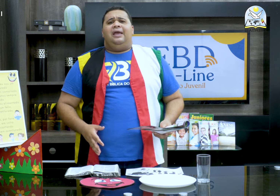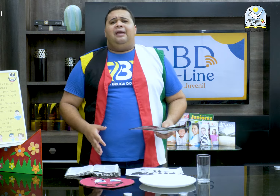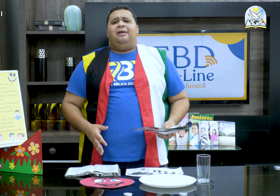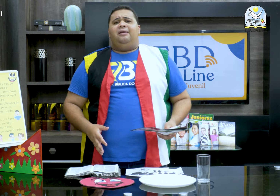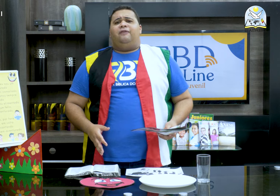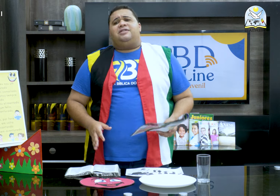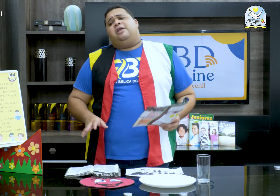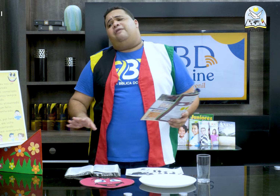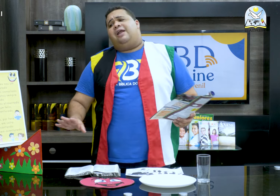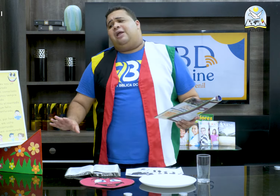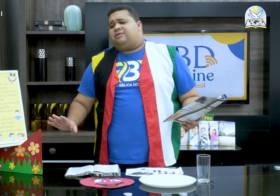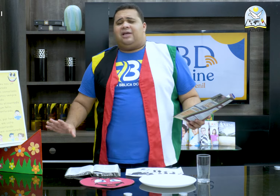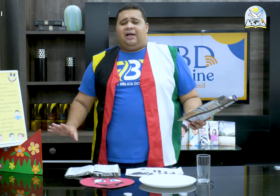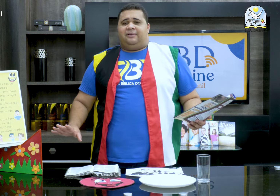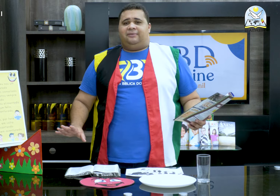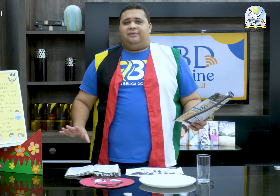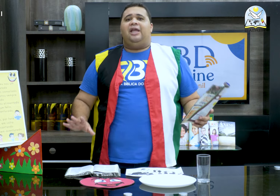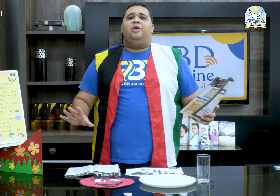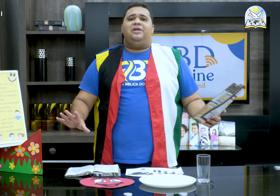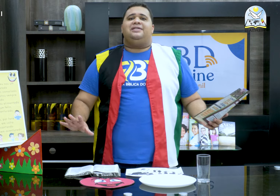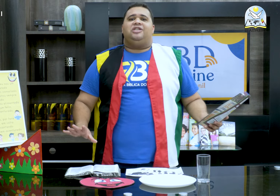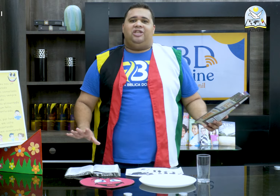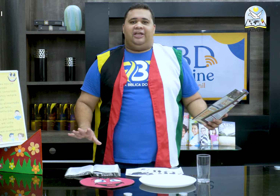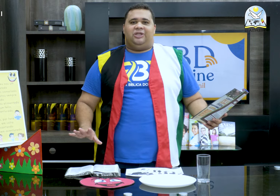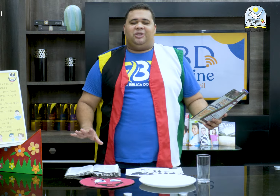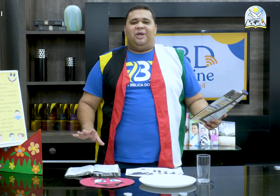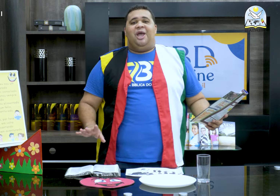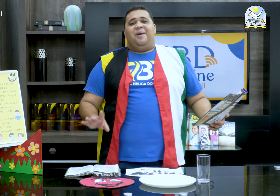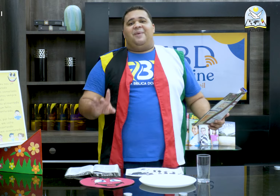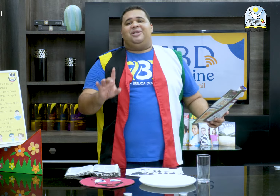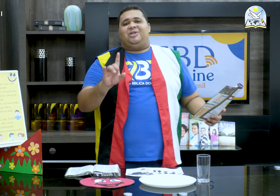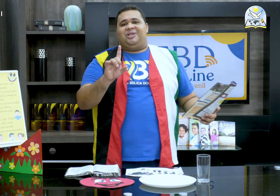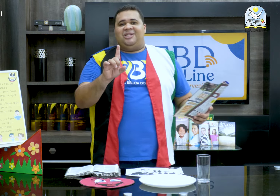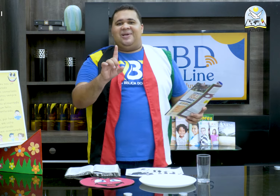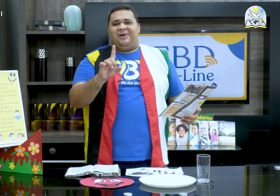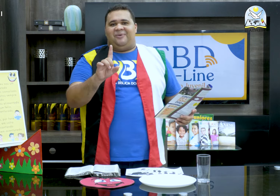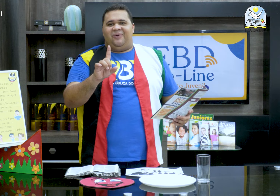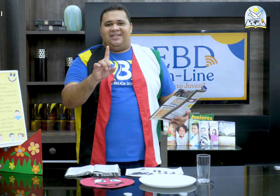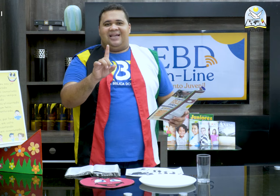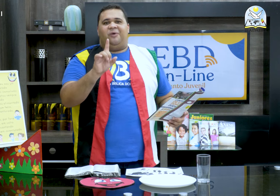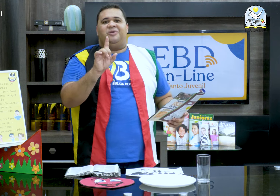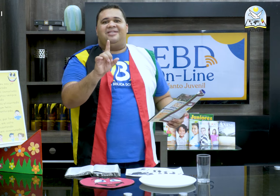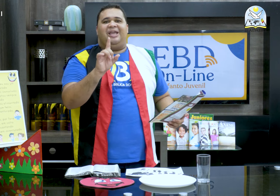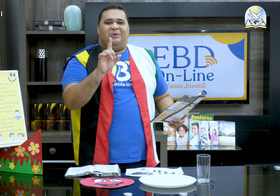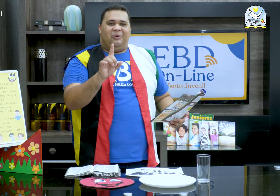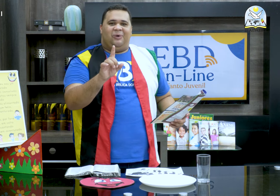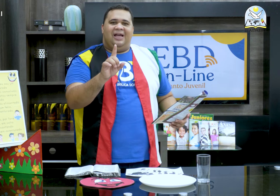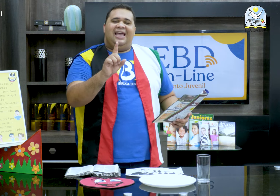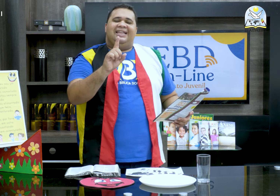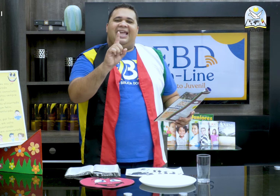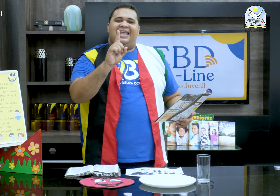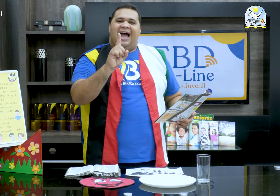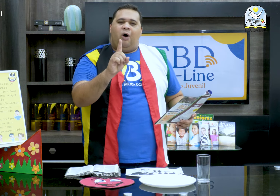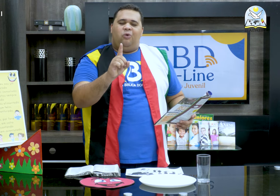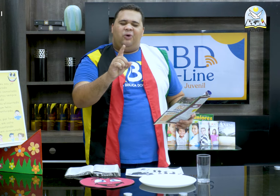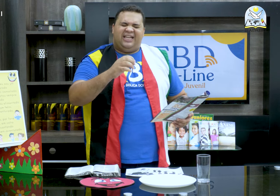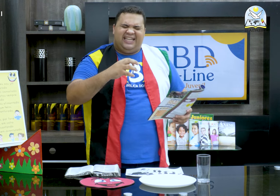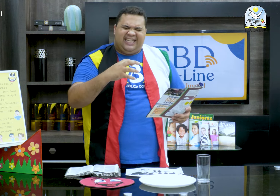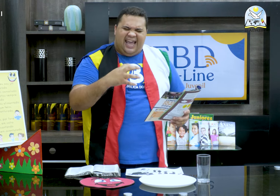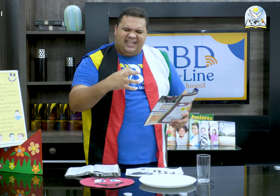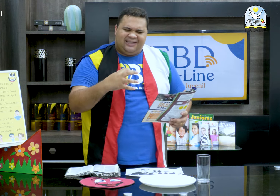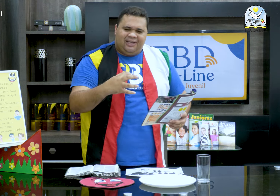e você não vá nem usar nenhuma dessas dicas mas deixa eu te dizer uma coisa o senhor tem